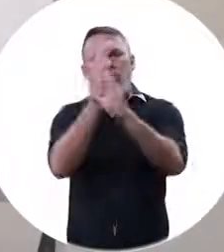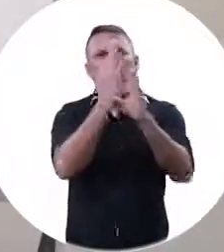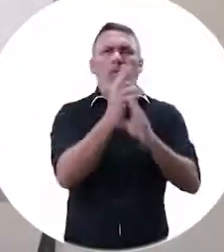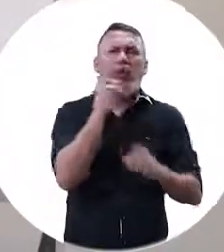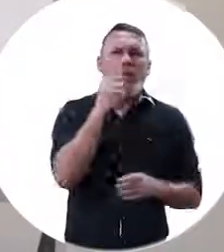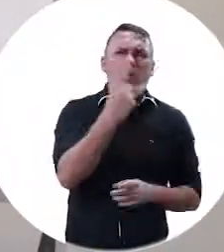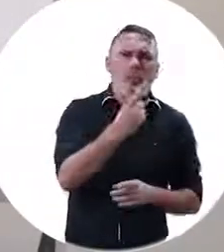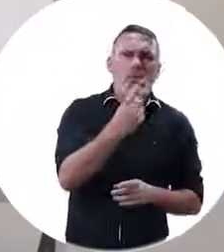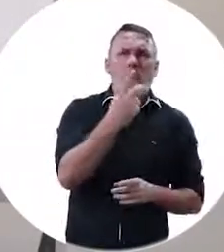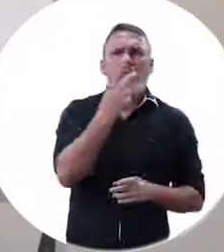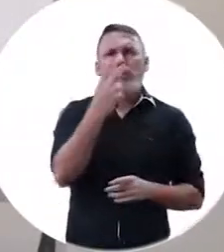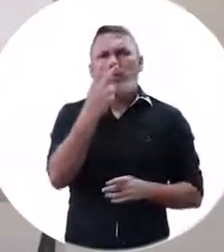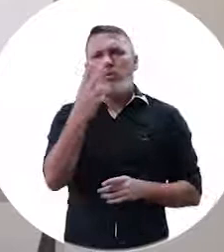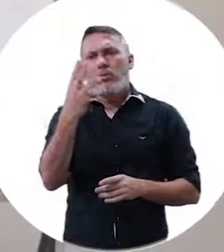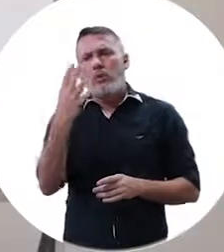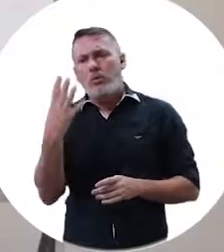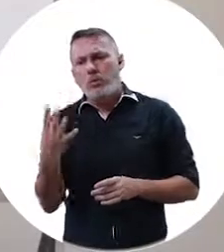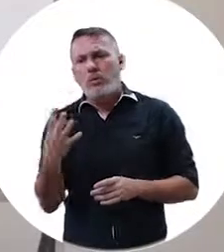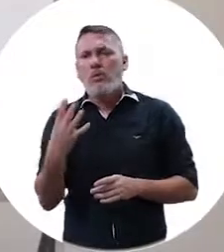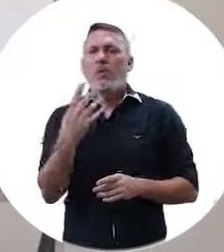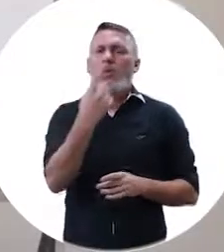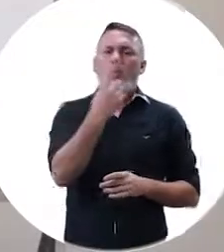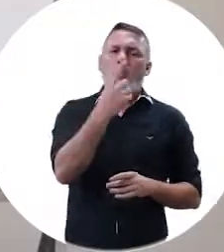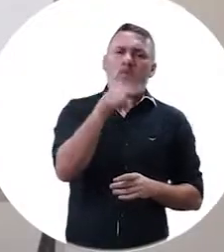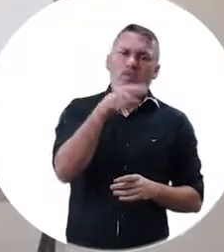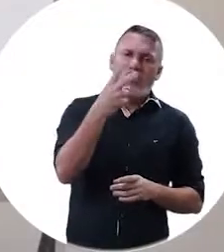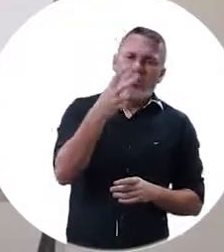4. Identifica